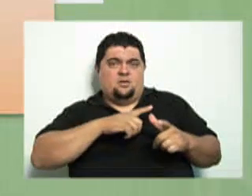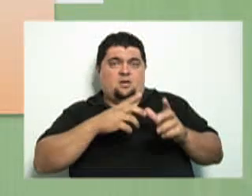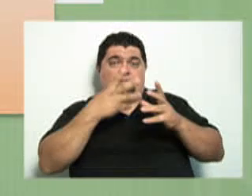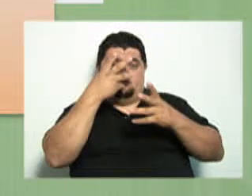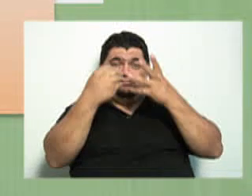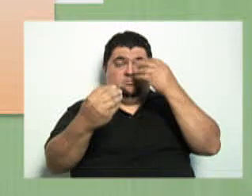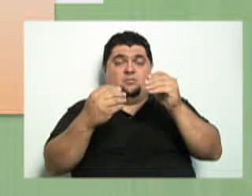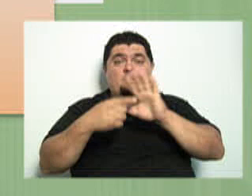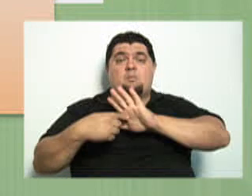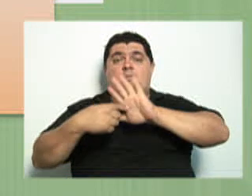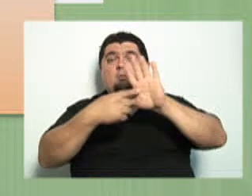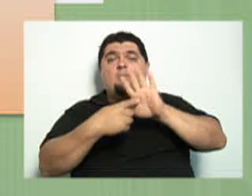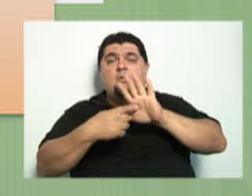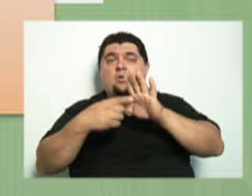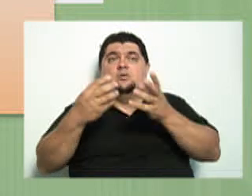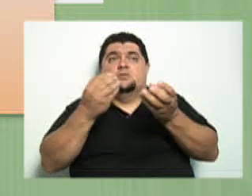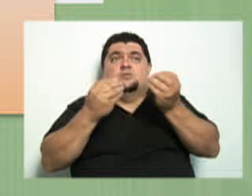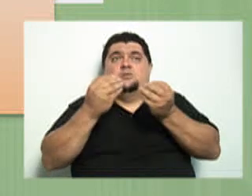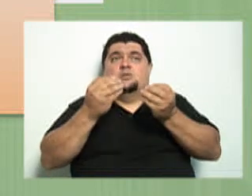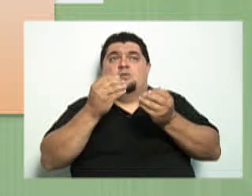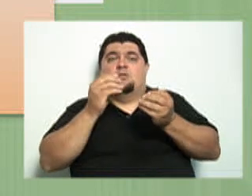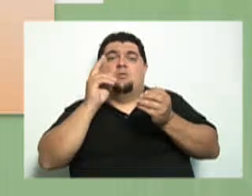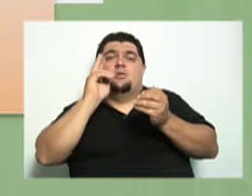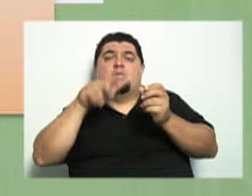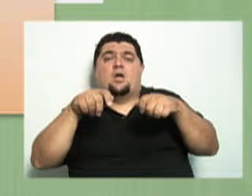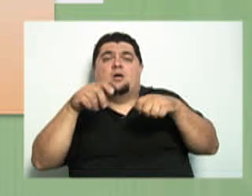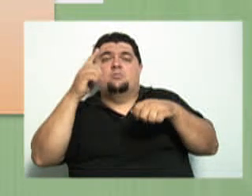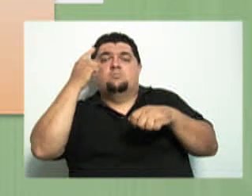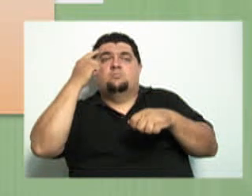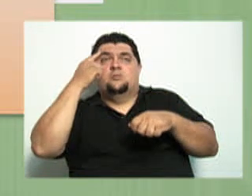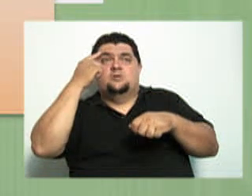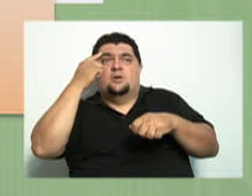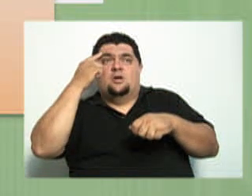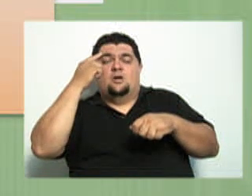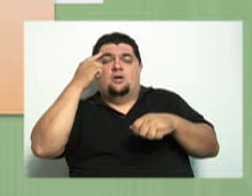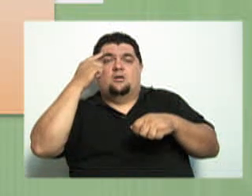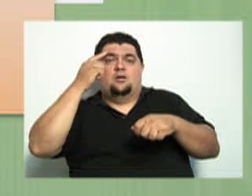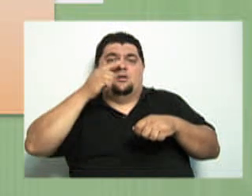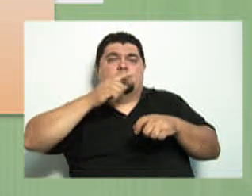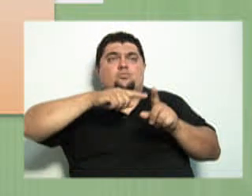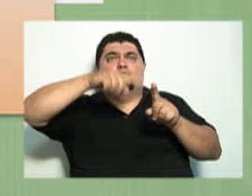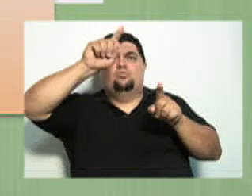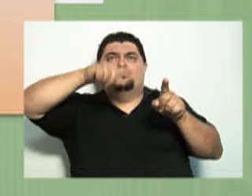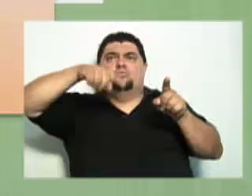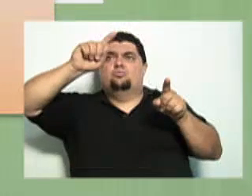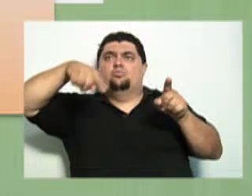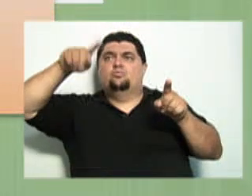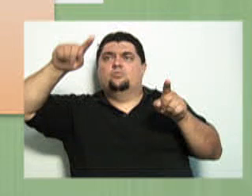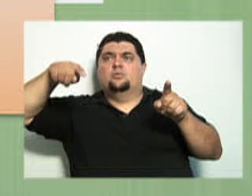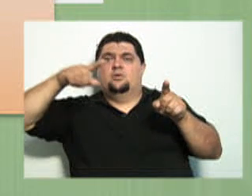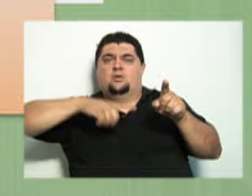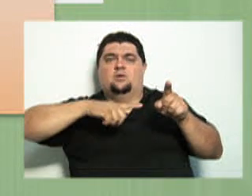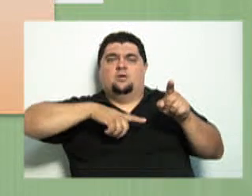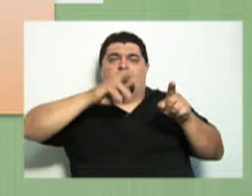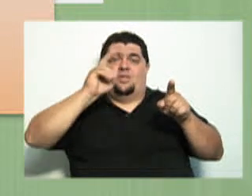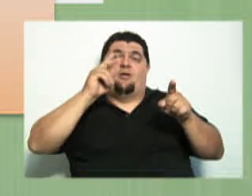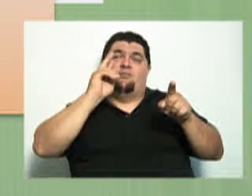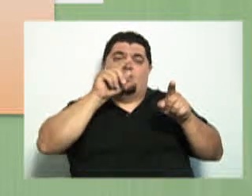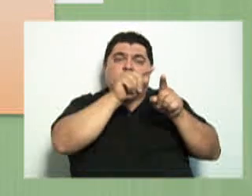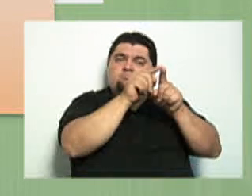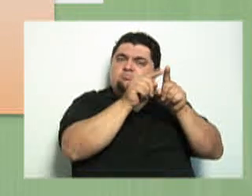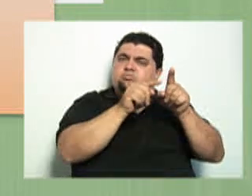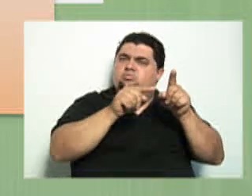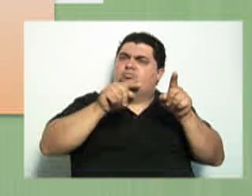crescimento. O gráfico, mas a gente pode imaginar que existe um gráfico assim E aqui a gente vê a curva de